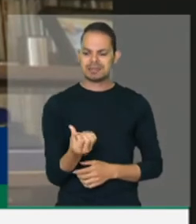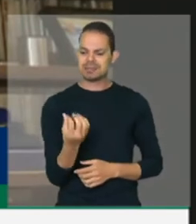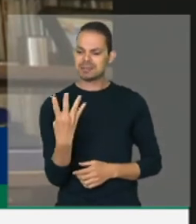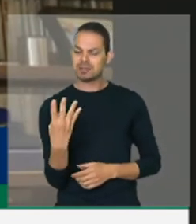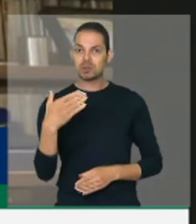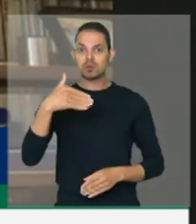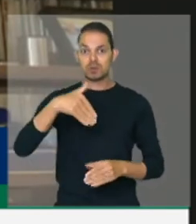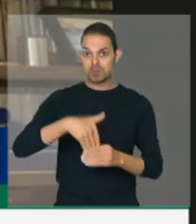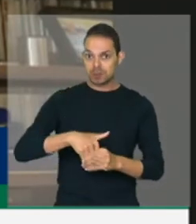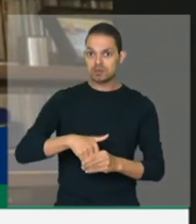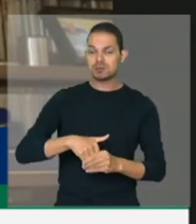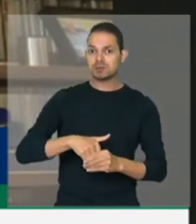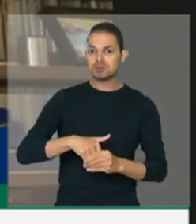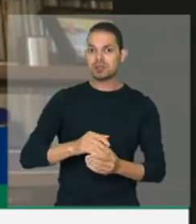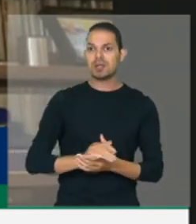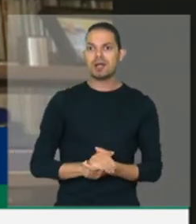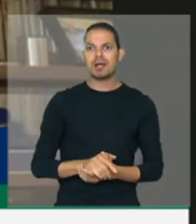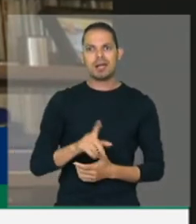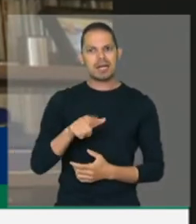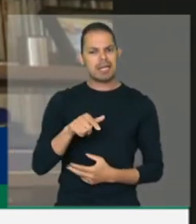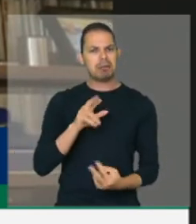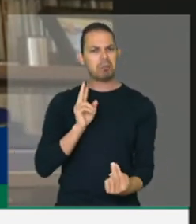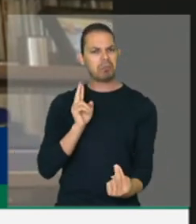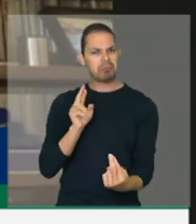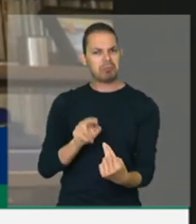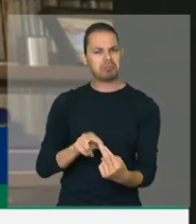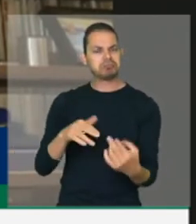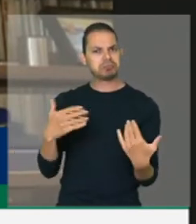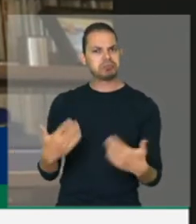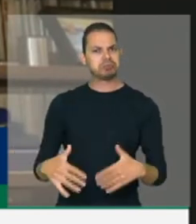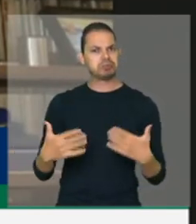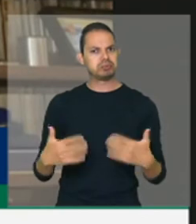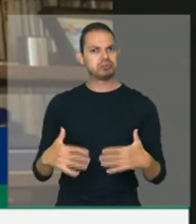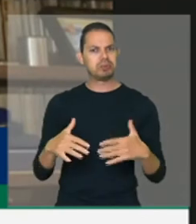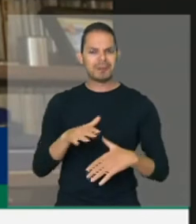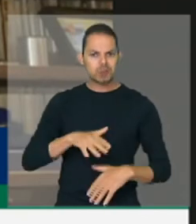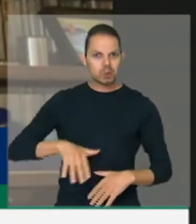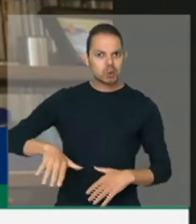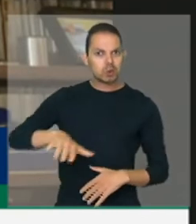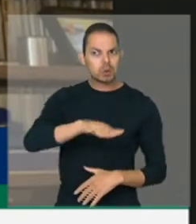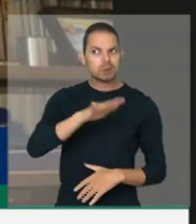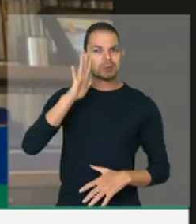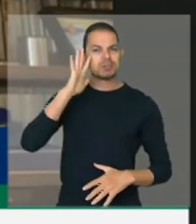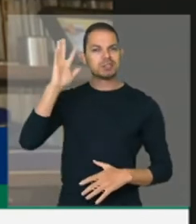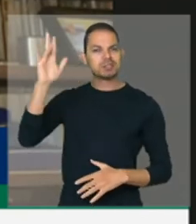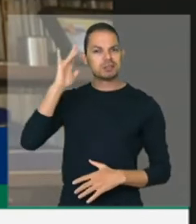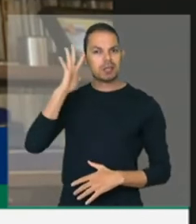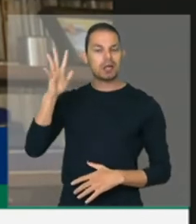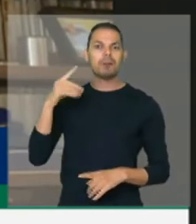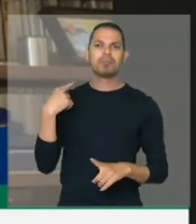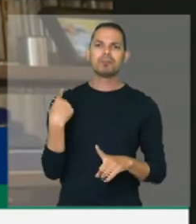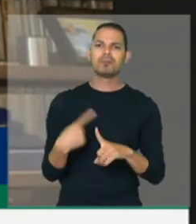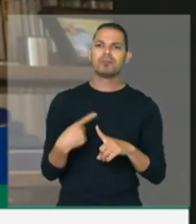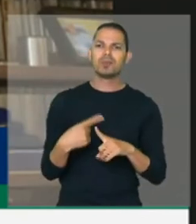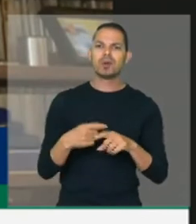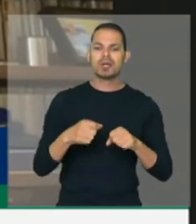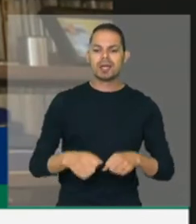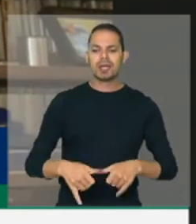364 votos, é uma referência para todos nós. Por que que o